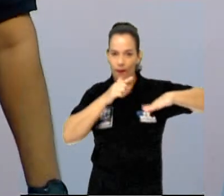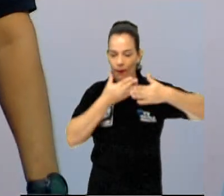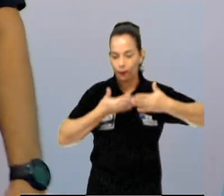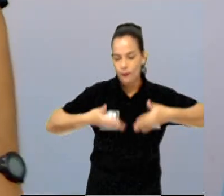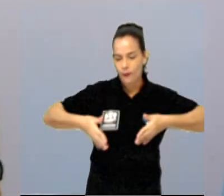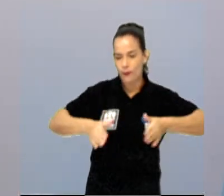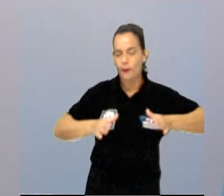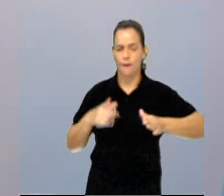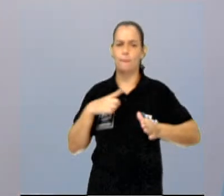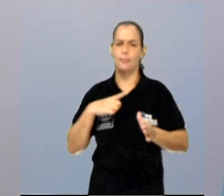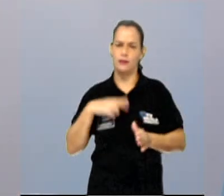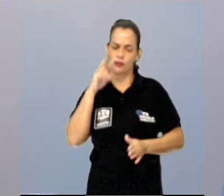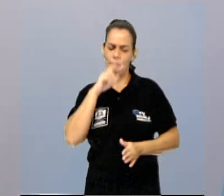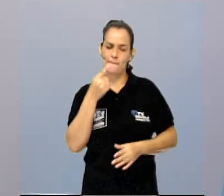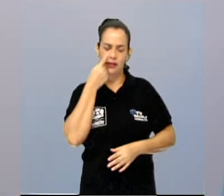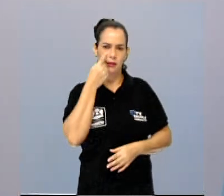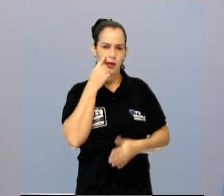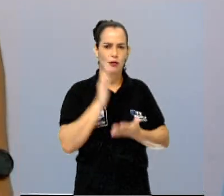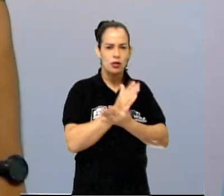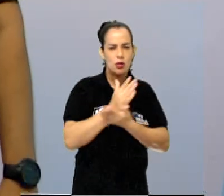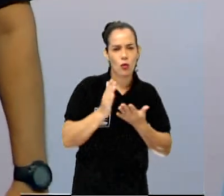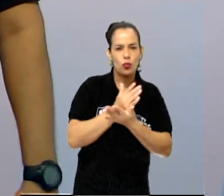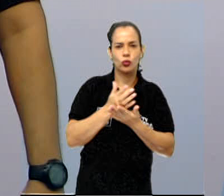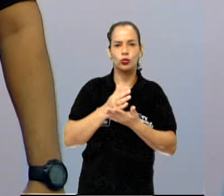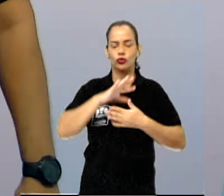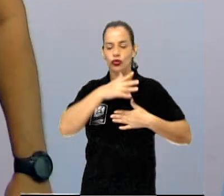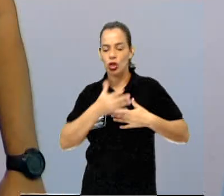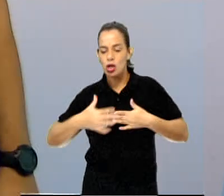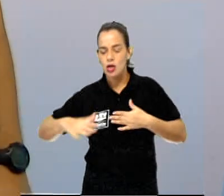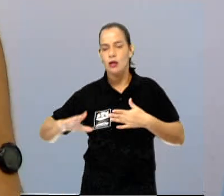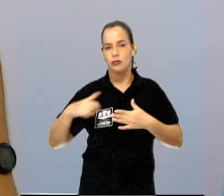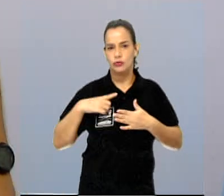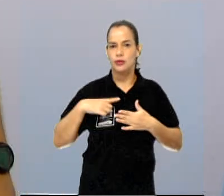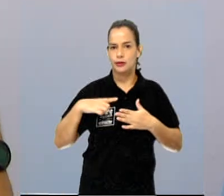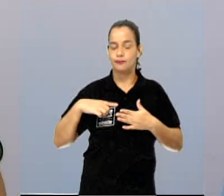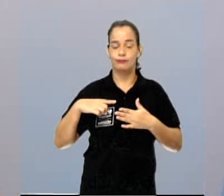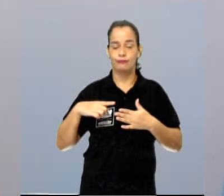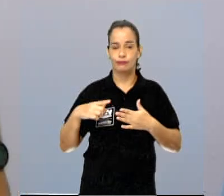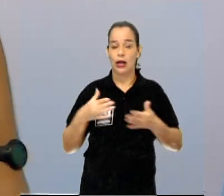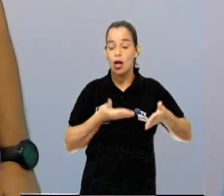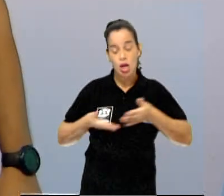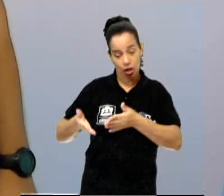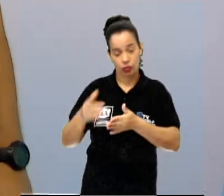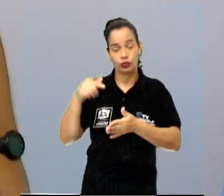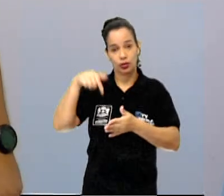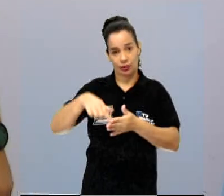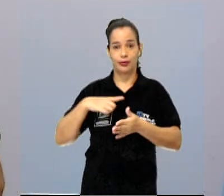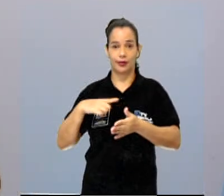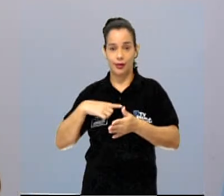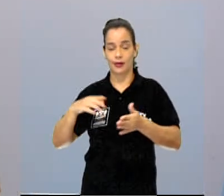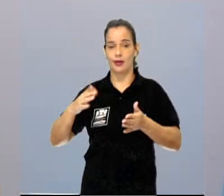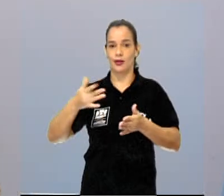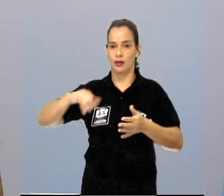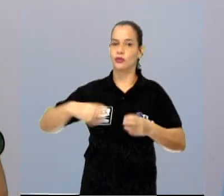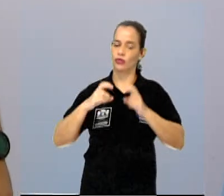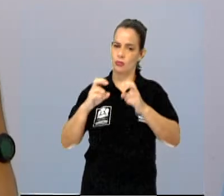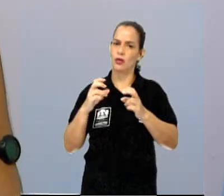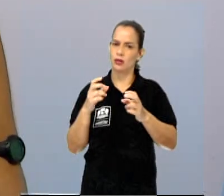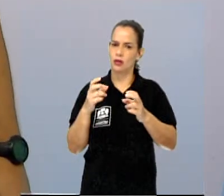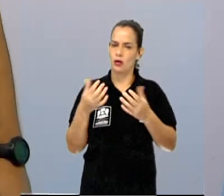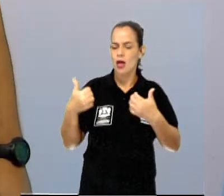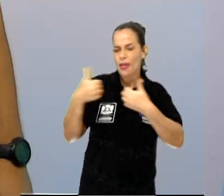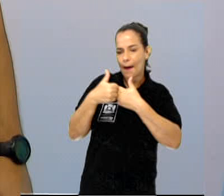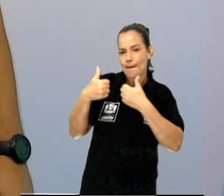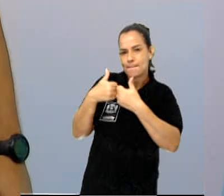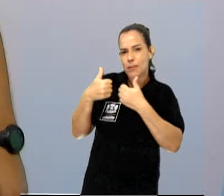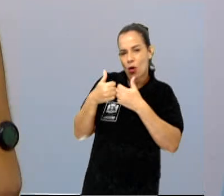que alguns rios que cortam a região de Jaboatão, eles estão relativamente bem rasos, tá? A areia está bem próxima